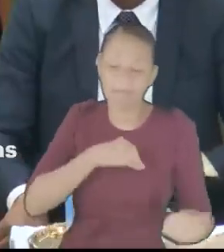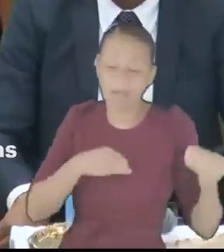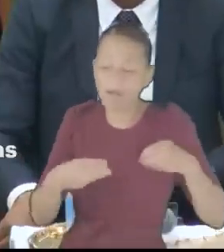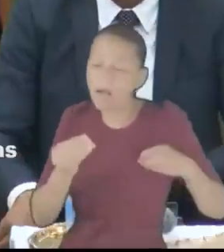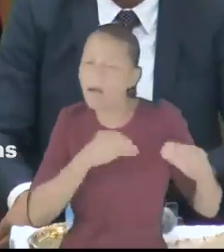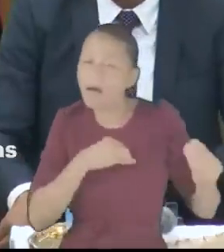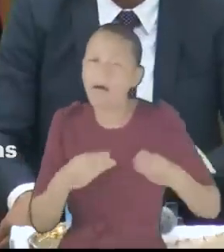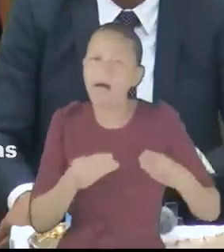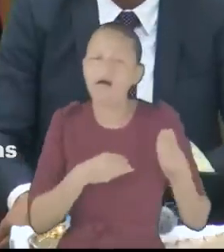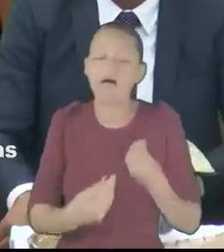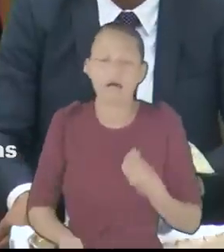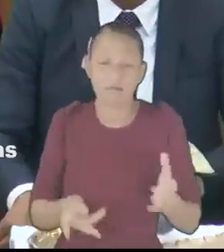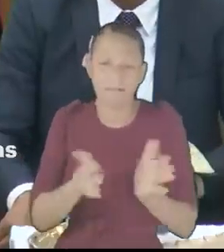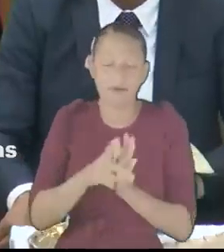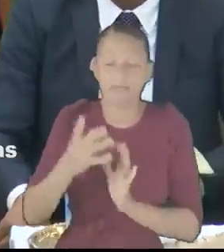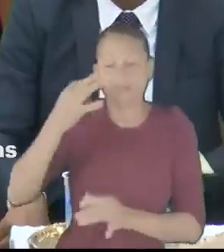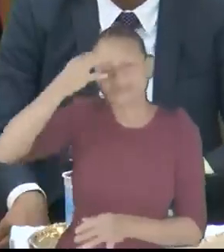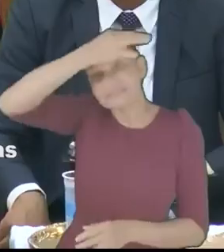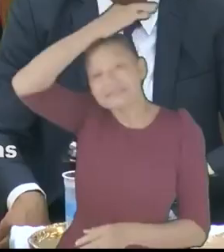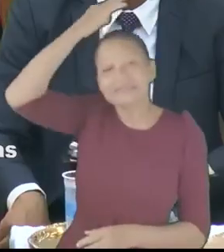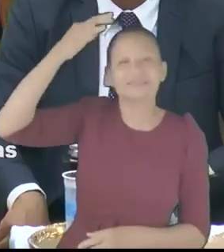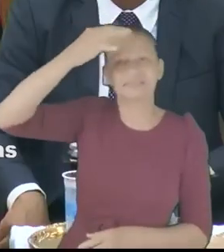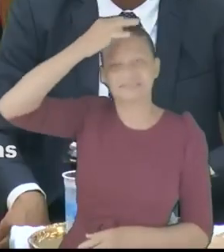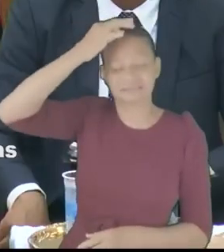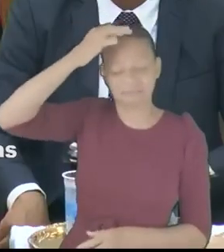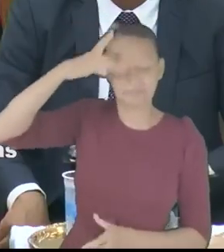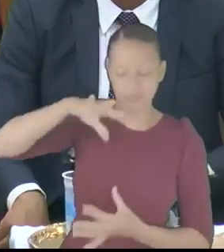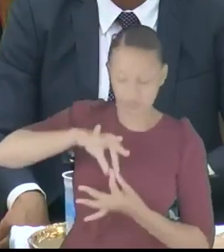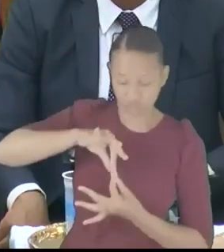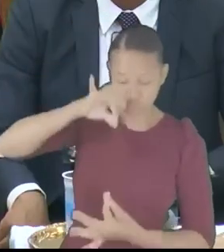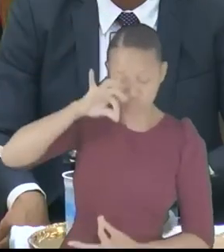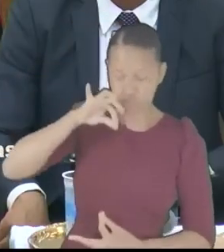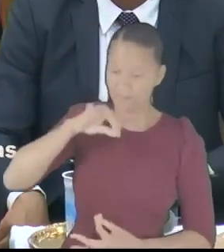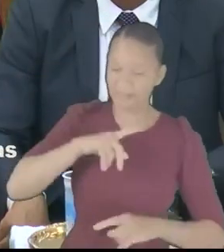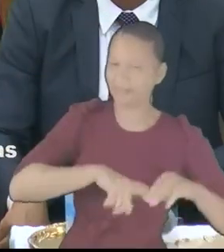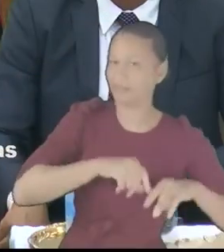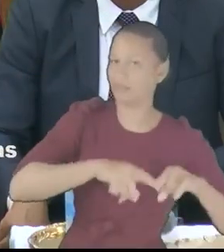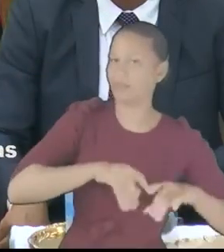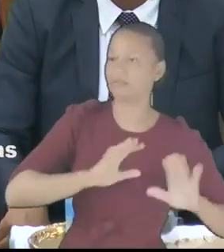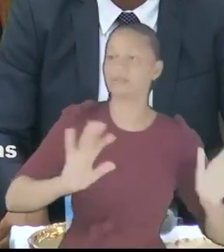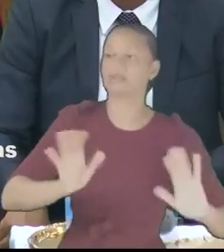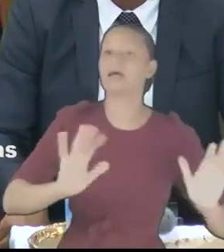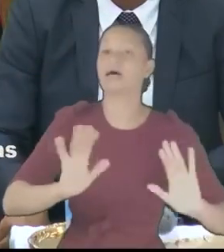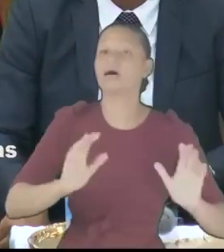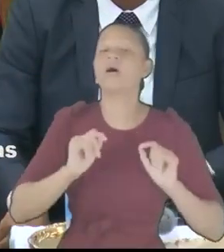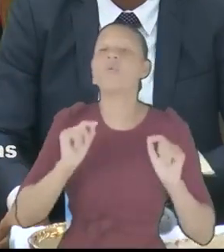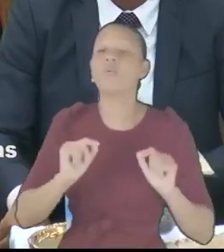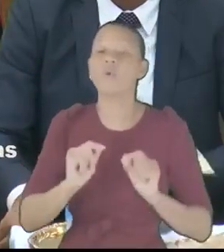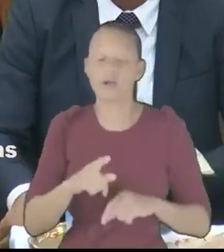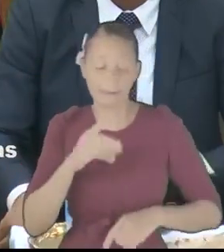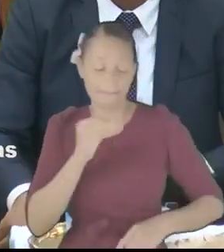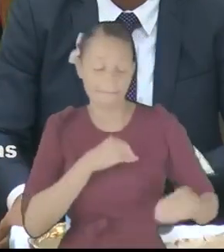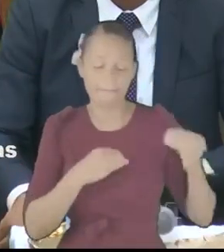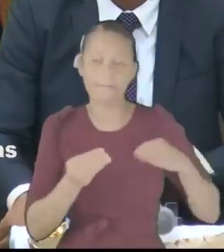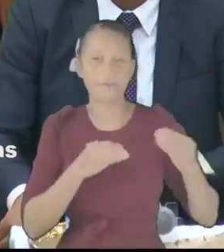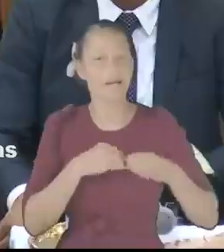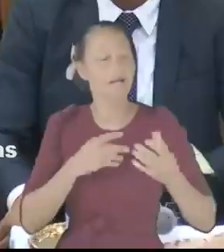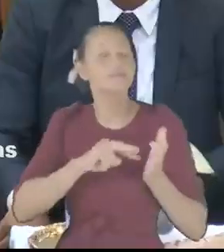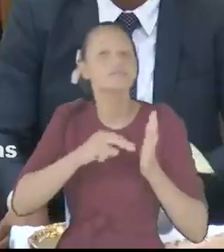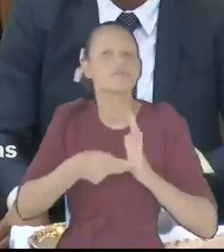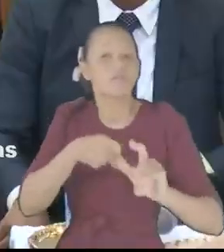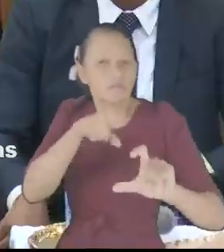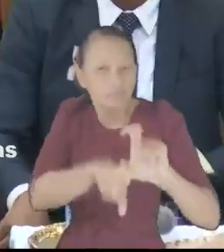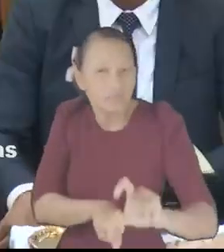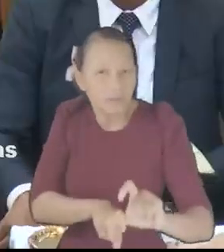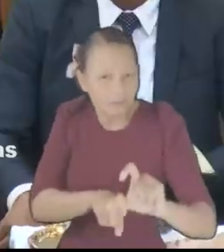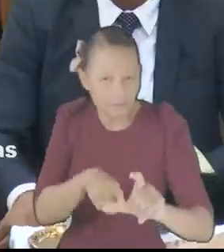pecado espiritualmente, não é materialmente, mas espiritualmente, o pecado é uma dívida.